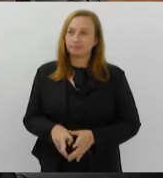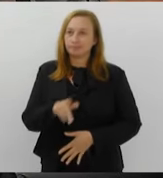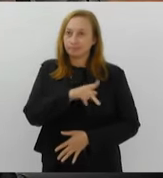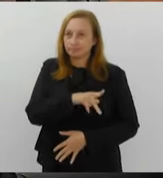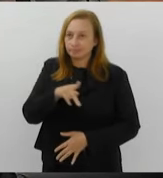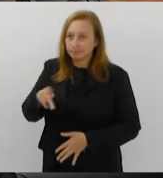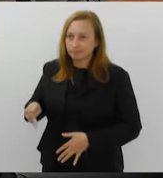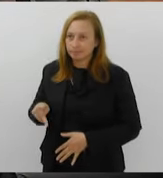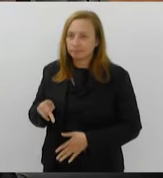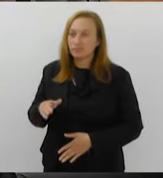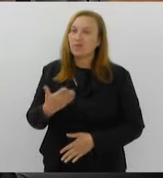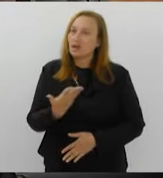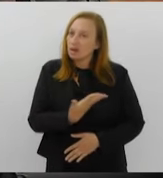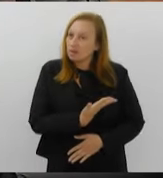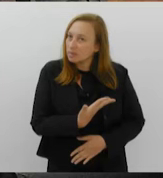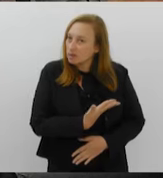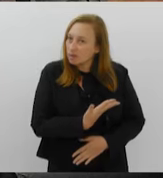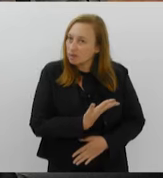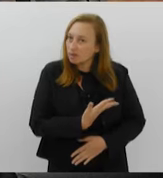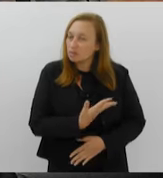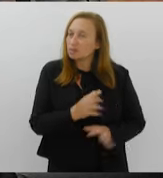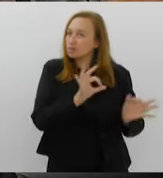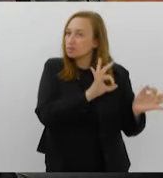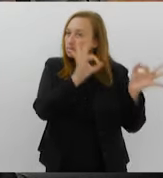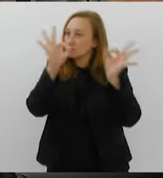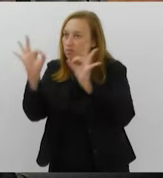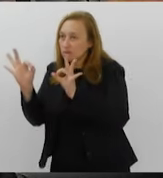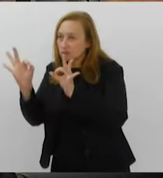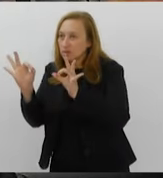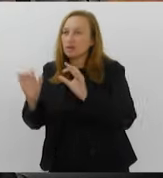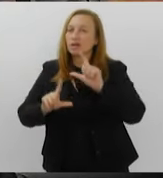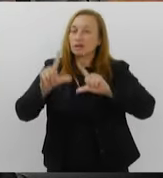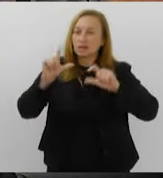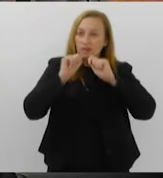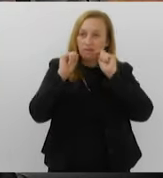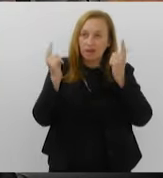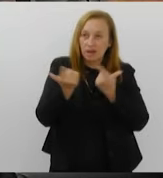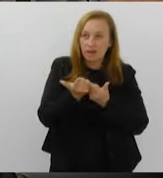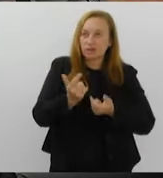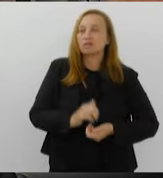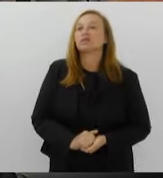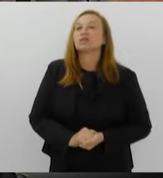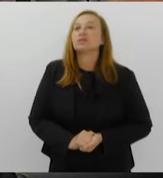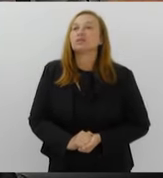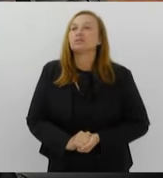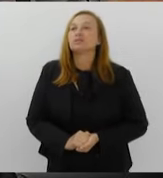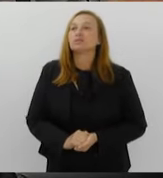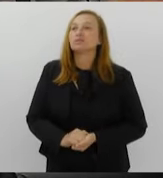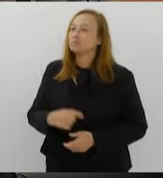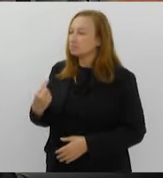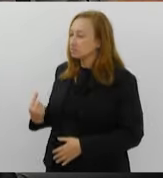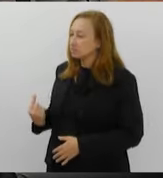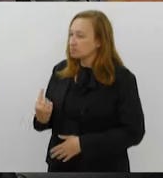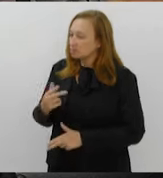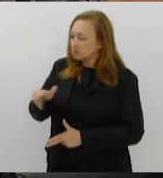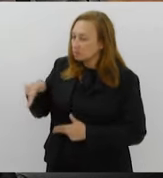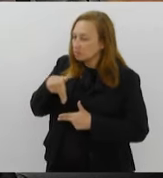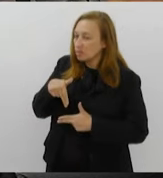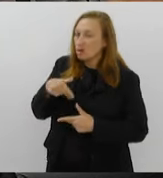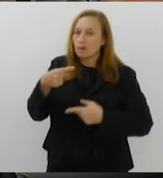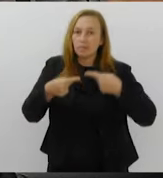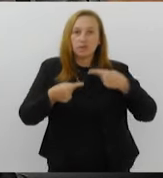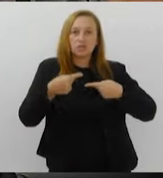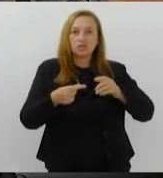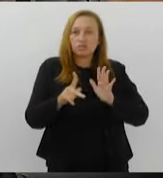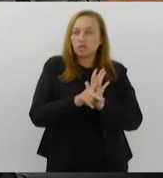Presidente e demais colegas e telespectadores e telespectadoras da TV Alerge. Eu venho à tribuna para discutir o